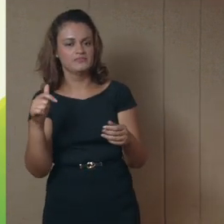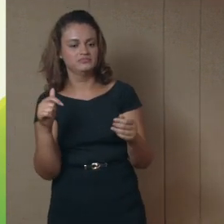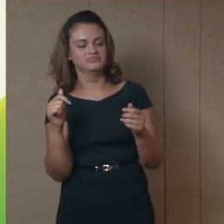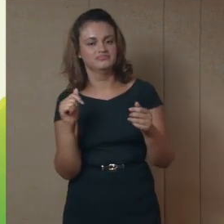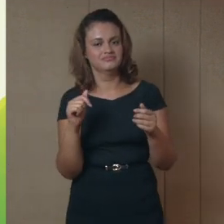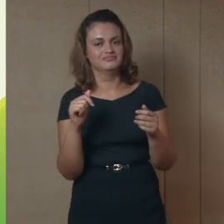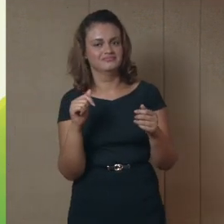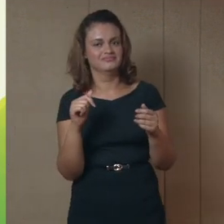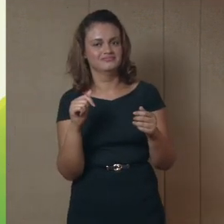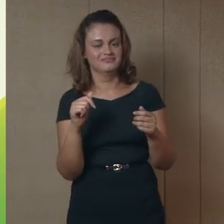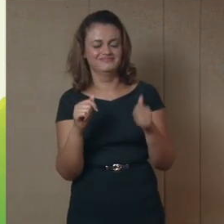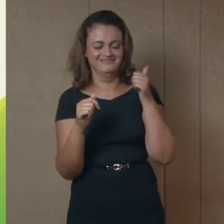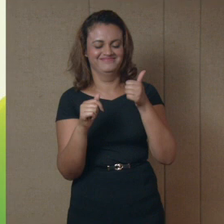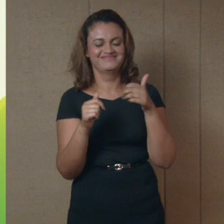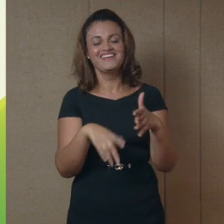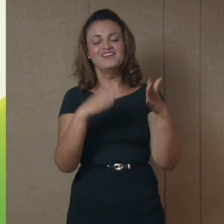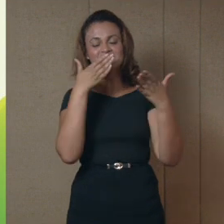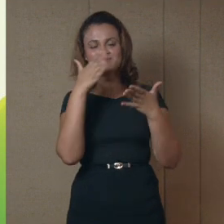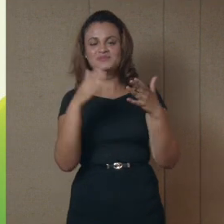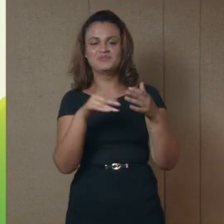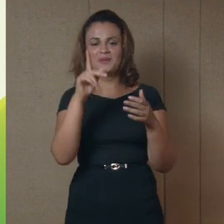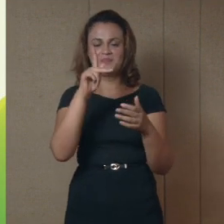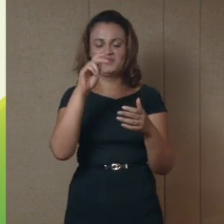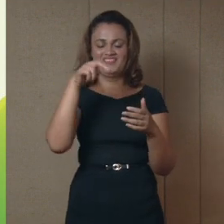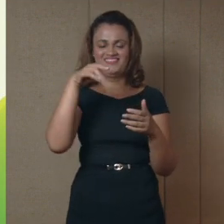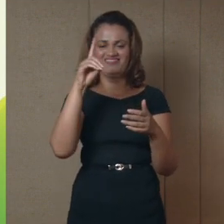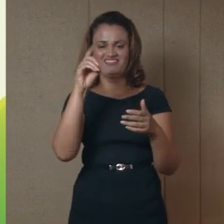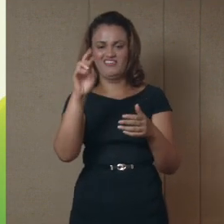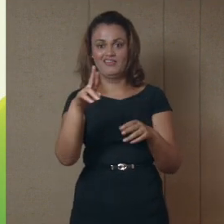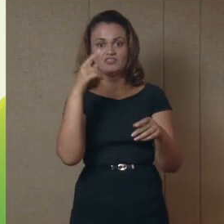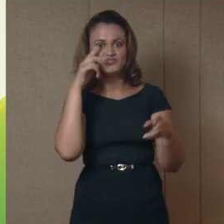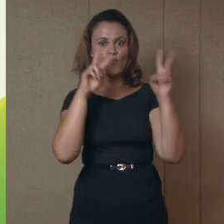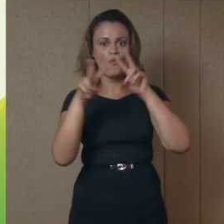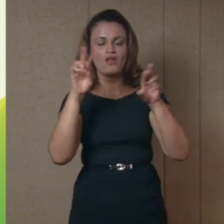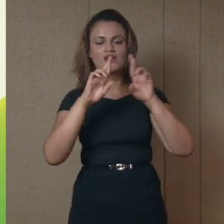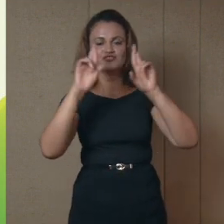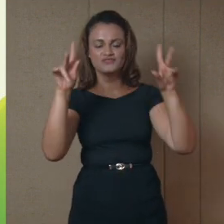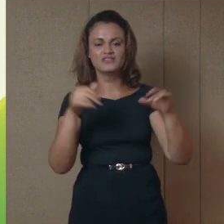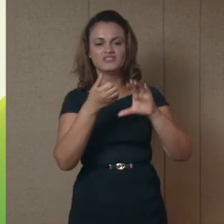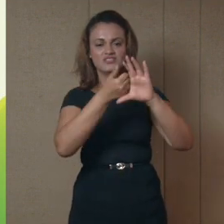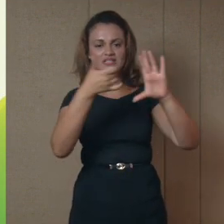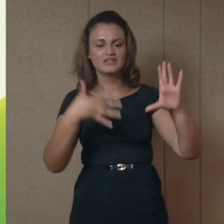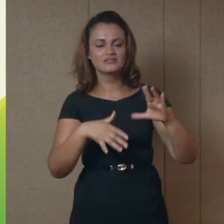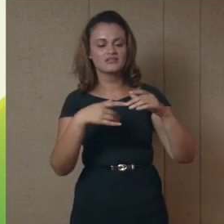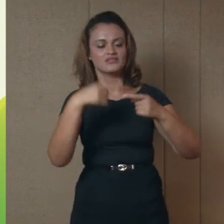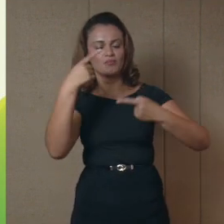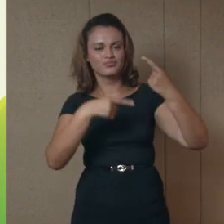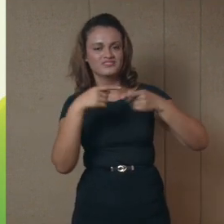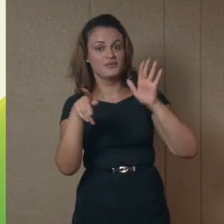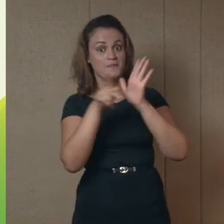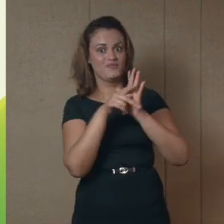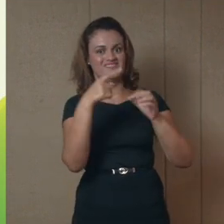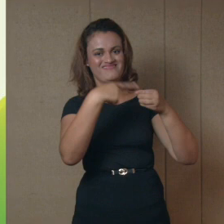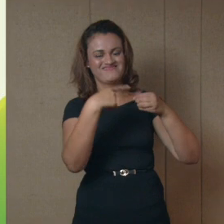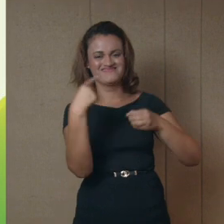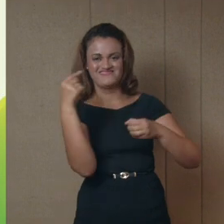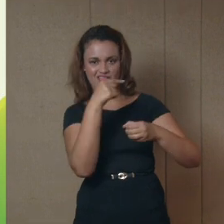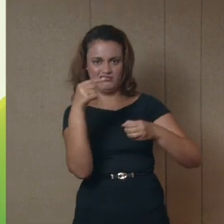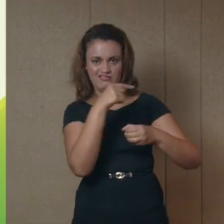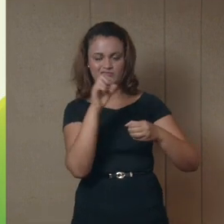tipologia da pndr a gente tem é esse olhar também já diferenciado com a característica da política regional